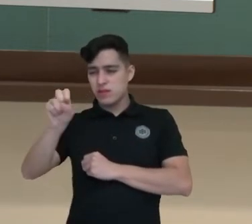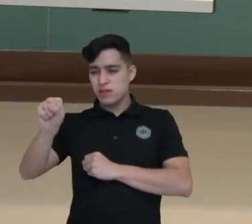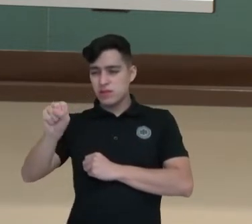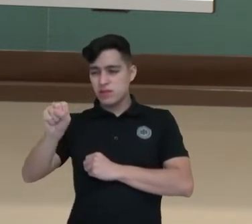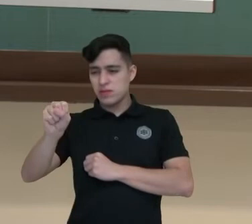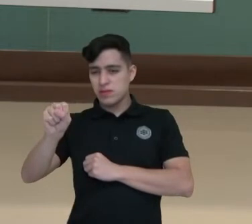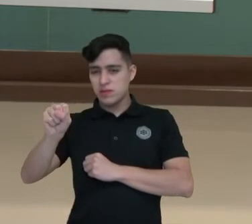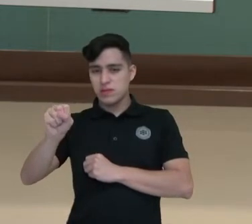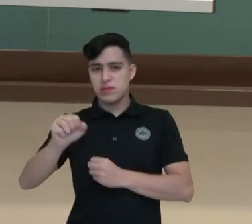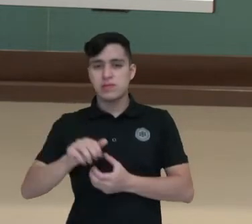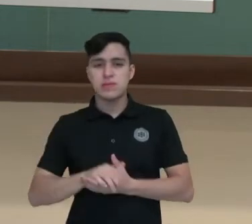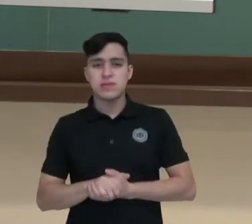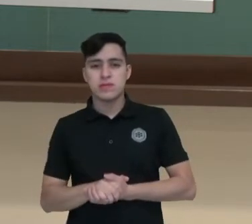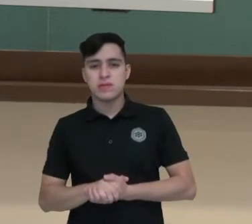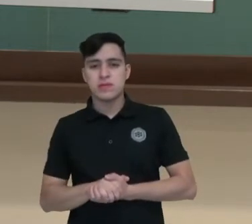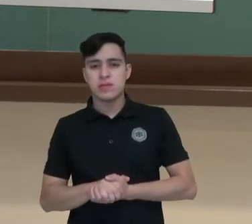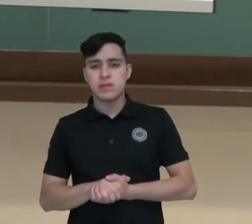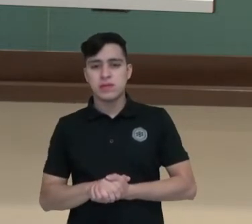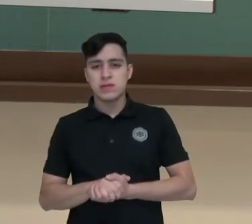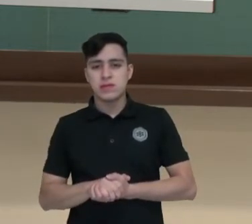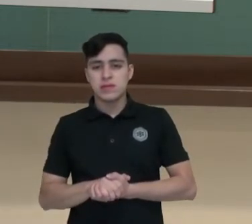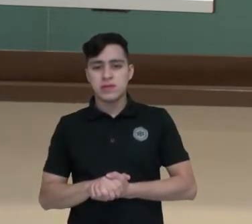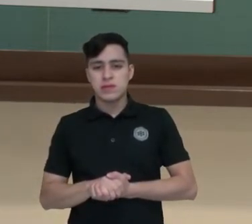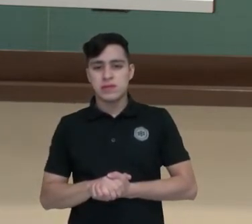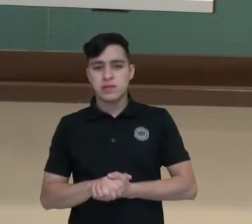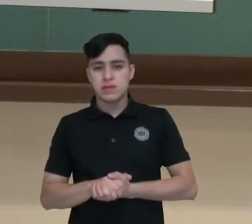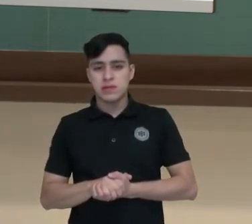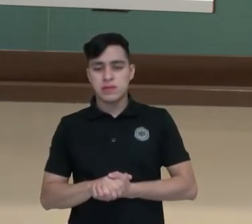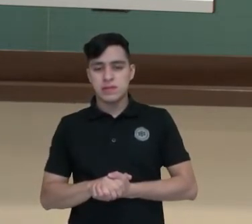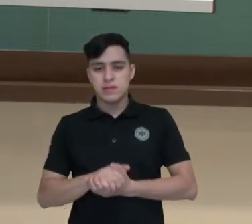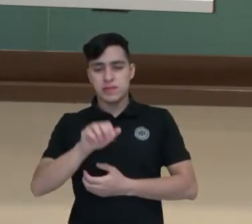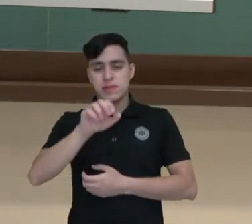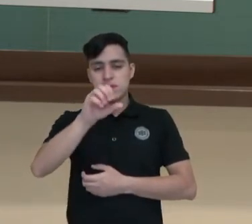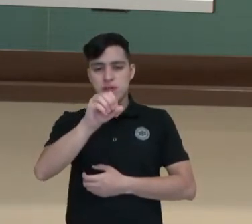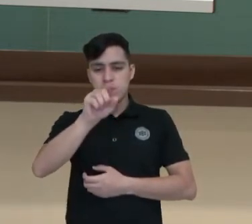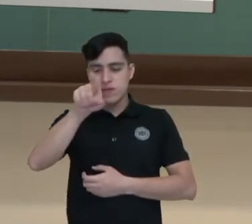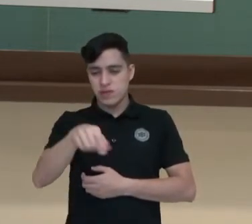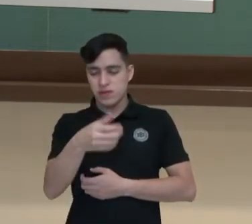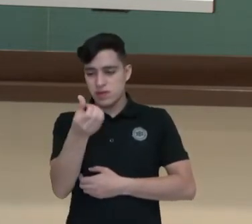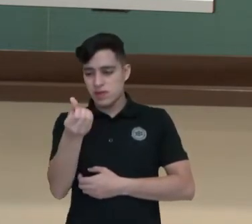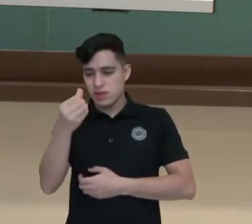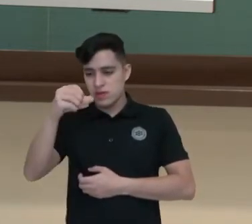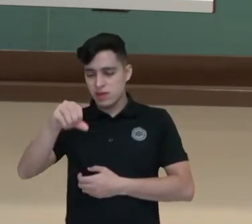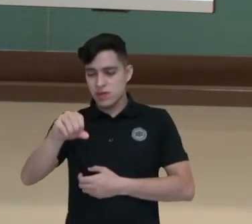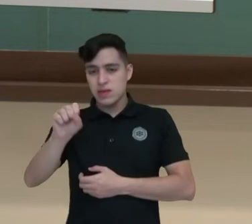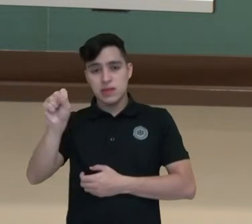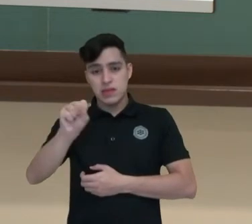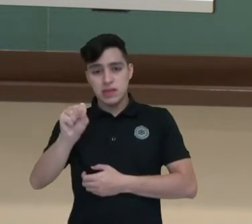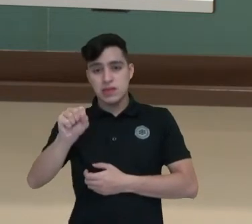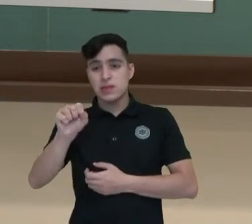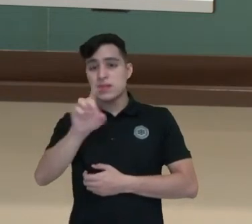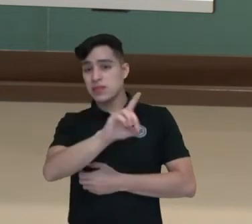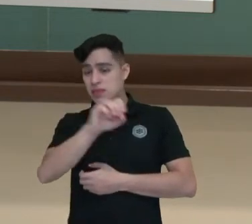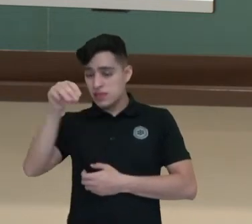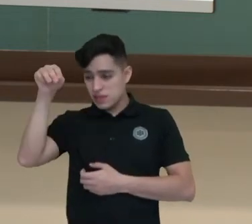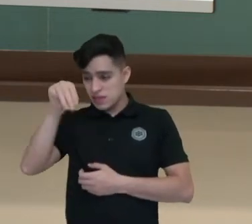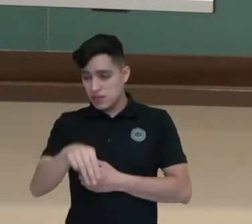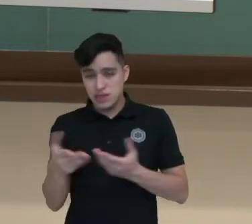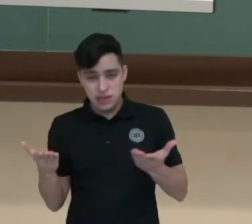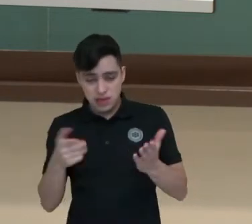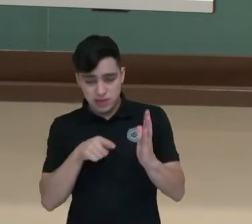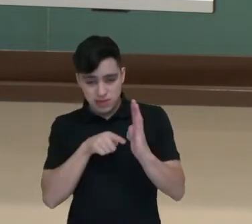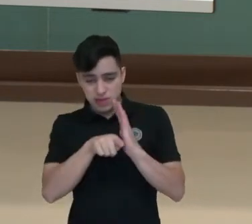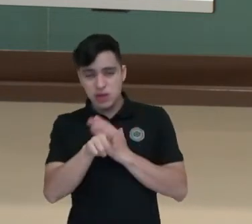pessoal, aqui, ó. Ele percorreu em 9,69 segundos, 100 metros. Então, agora a pergunta